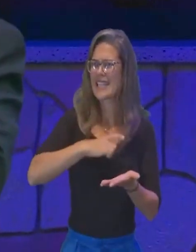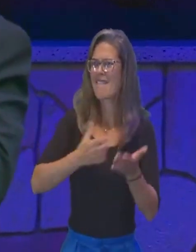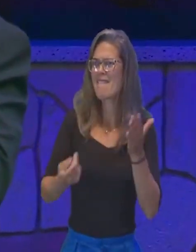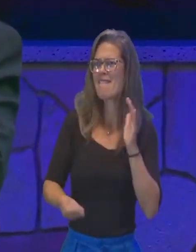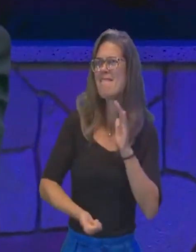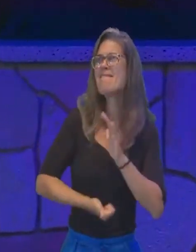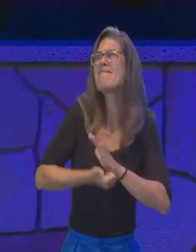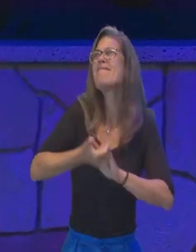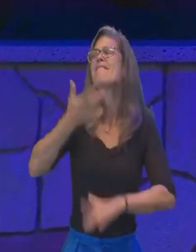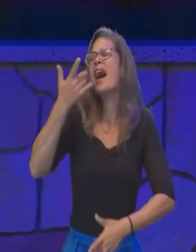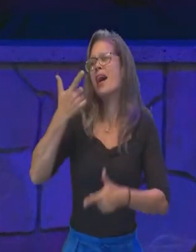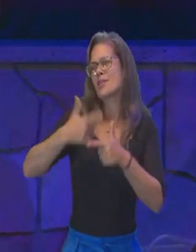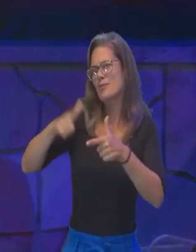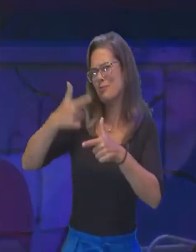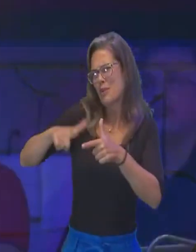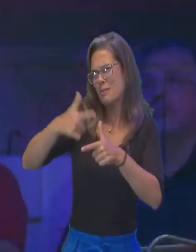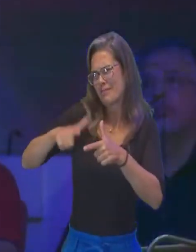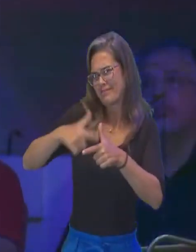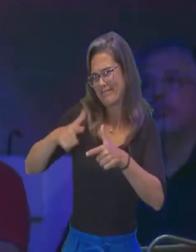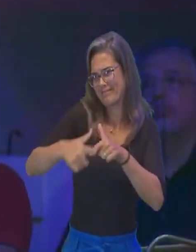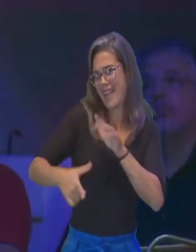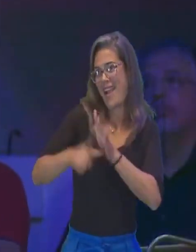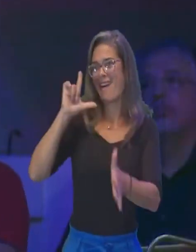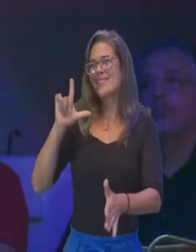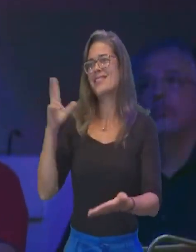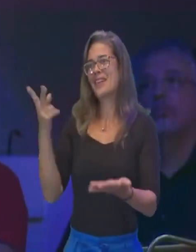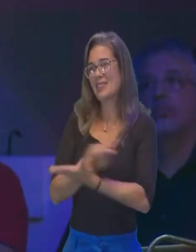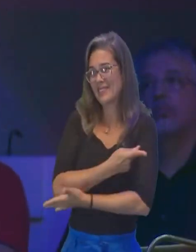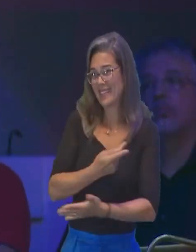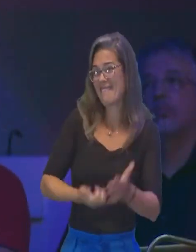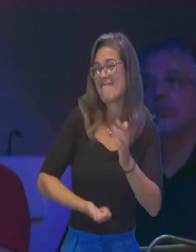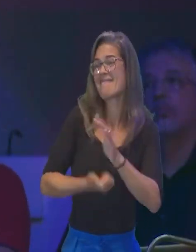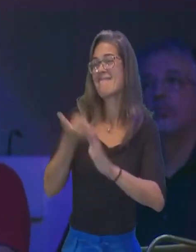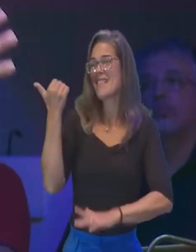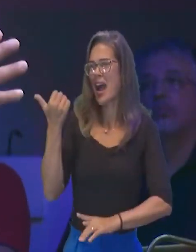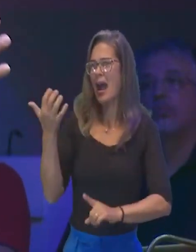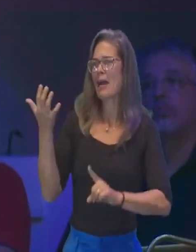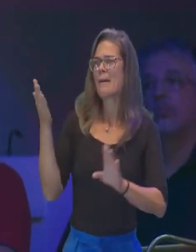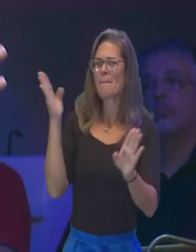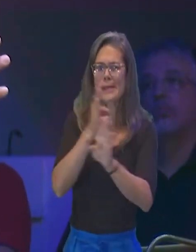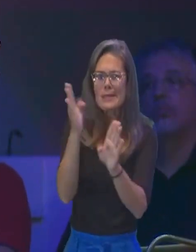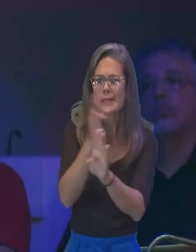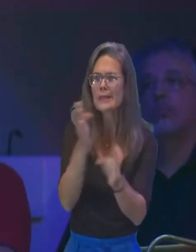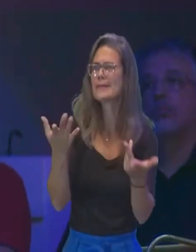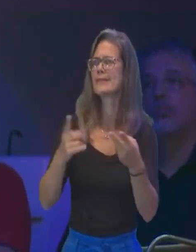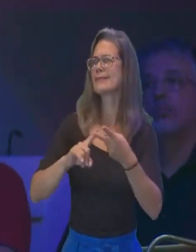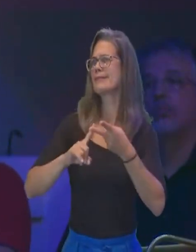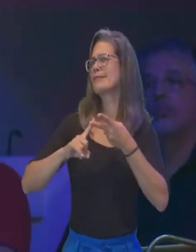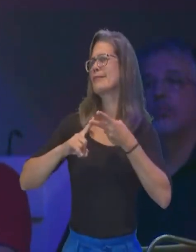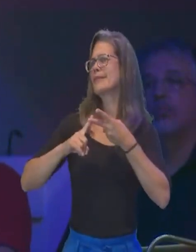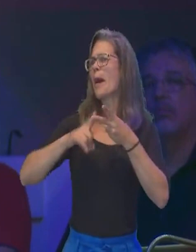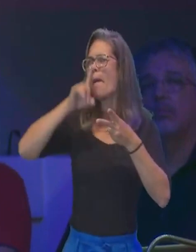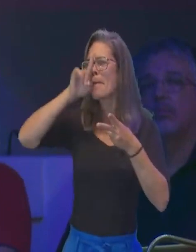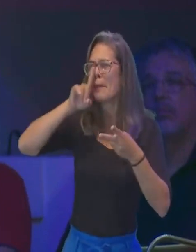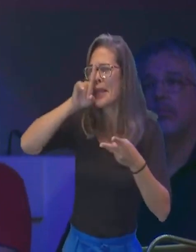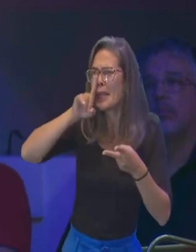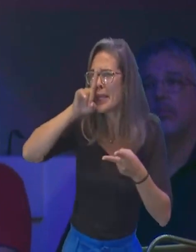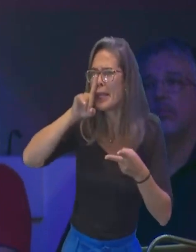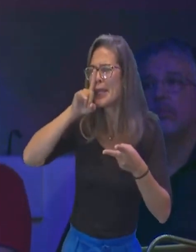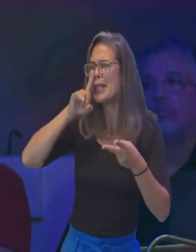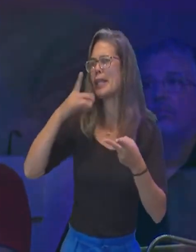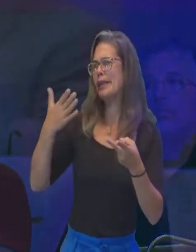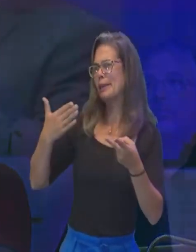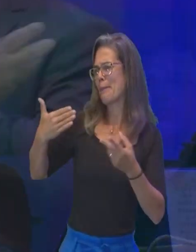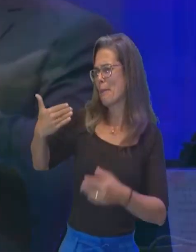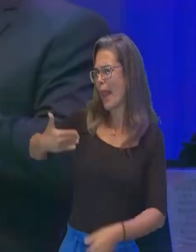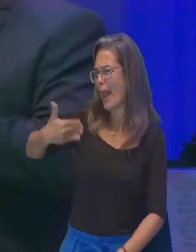ele foi parar no fundo de uma caverna para ouvir esta voz de Deus: o que fazes aqui? Vejam este roteiro, queridos,